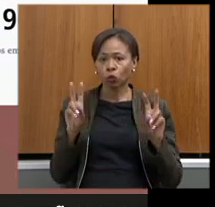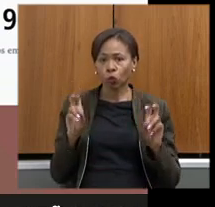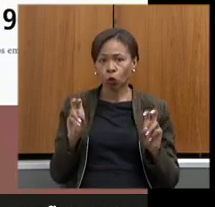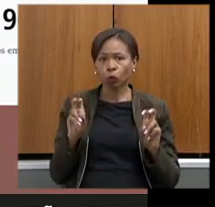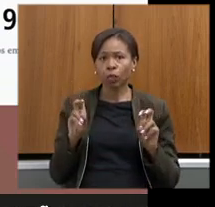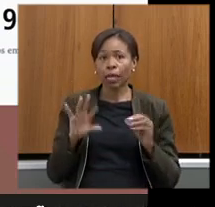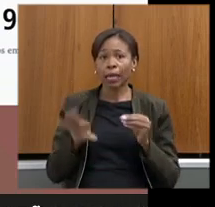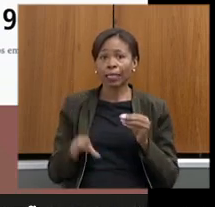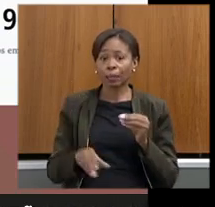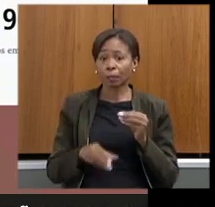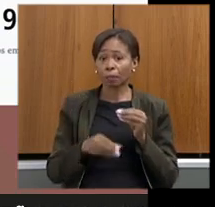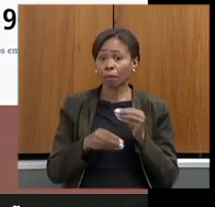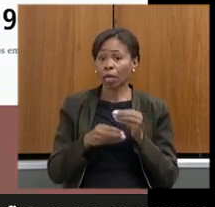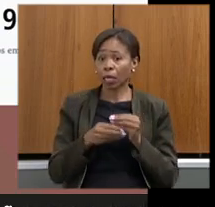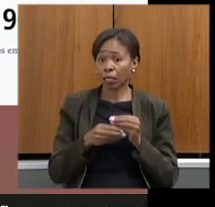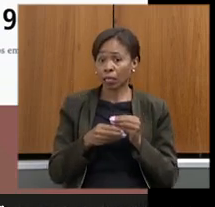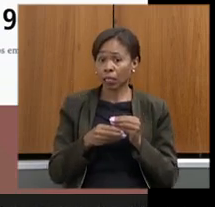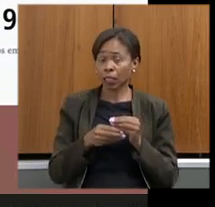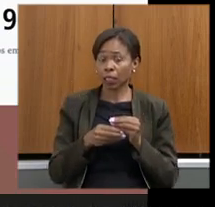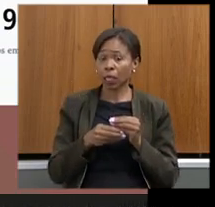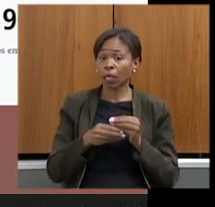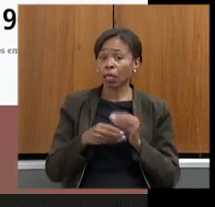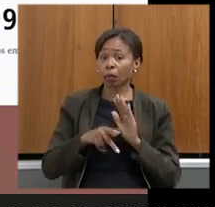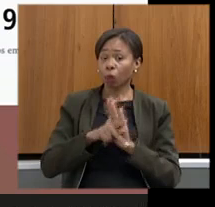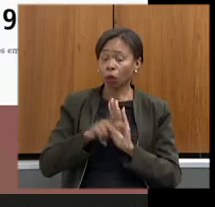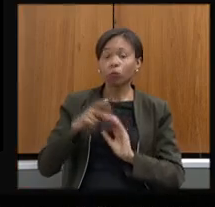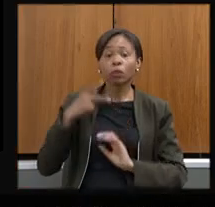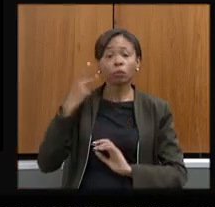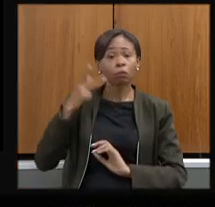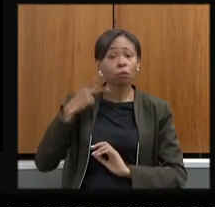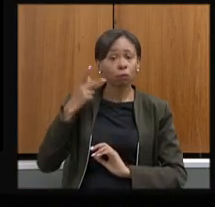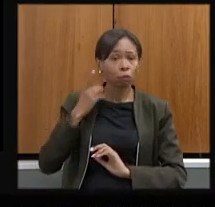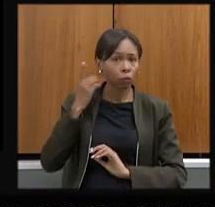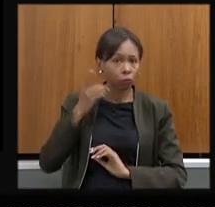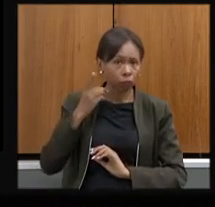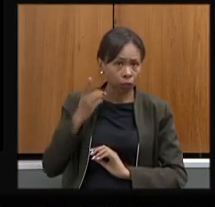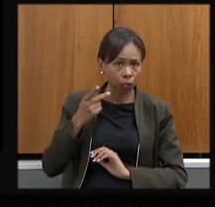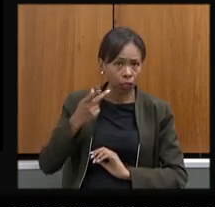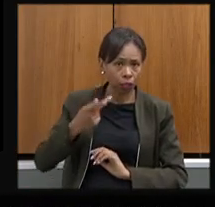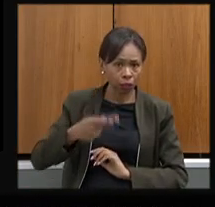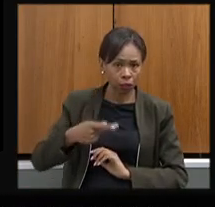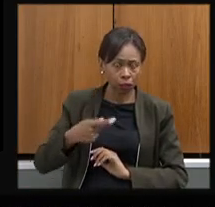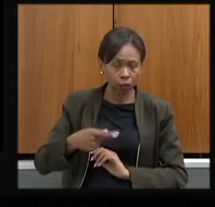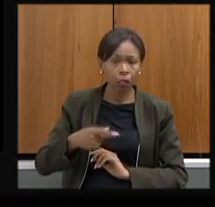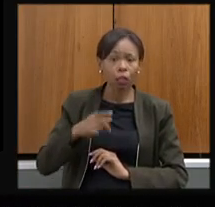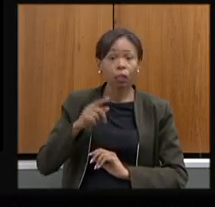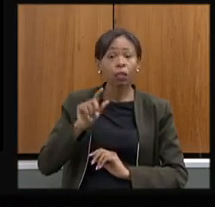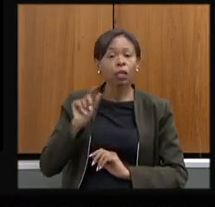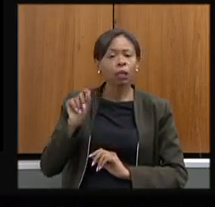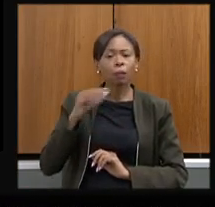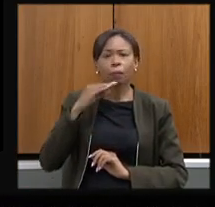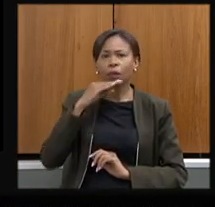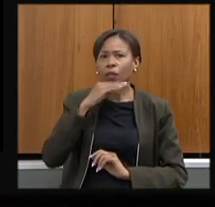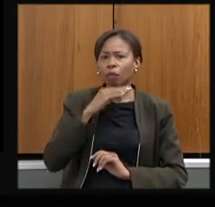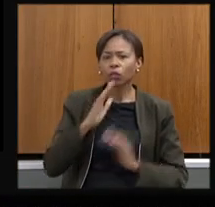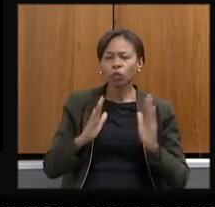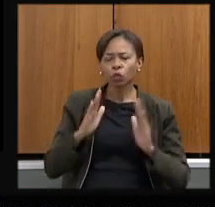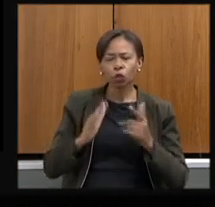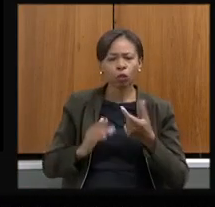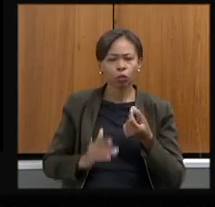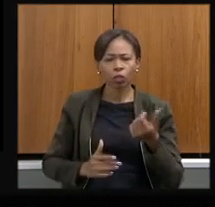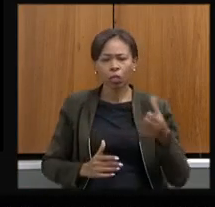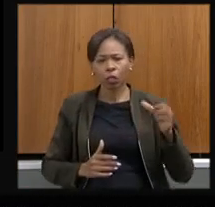impositivas das emendas parlamentares estaduais em positivas percebe-se 500